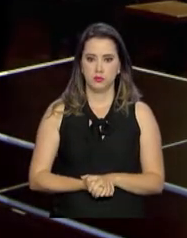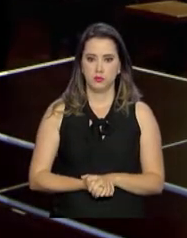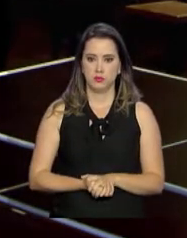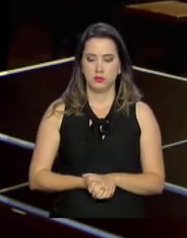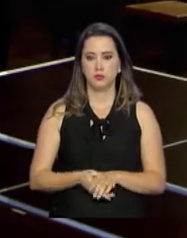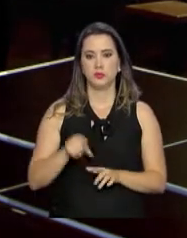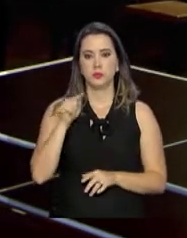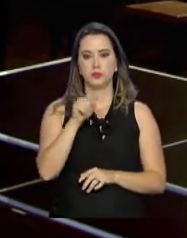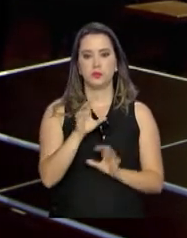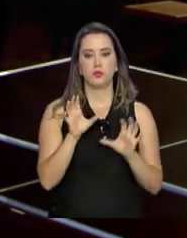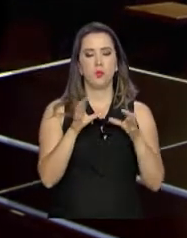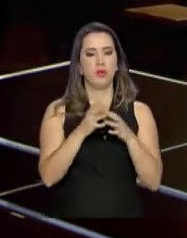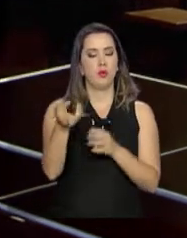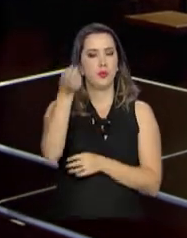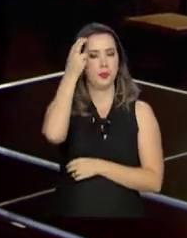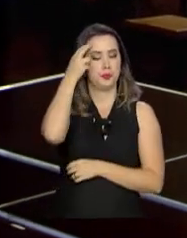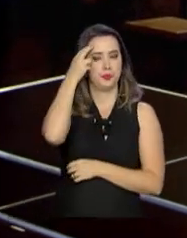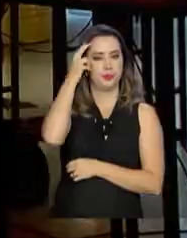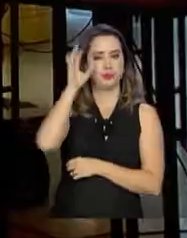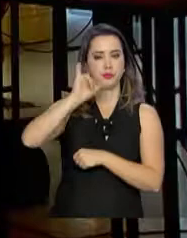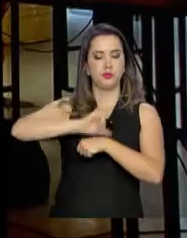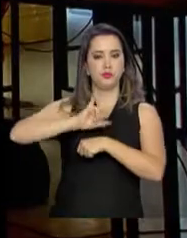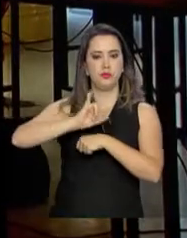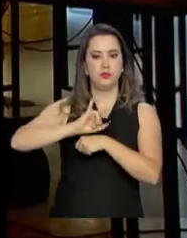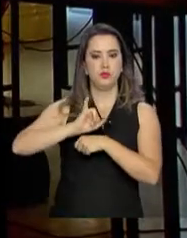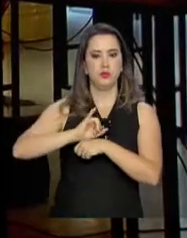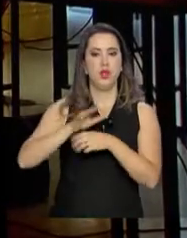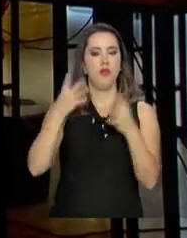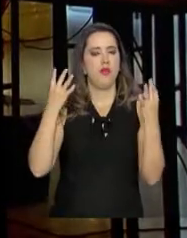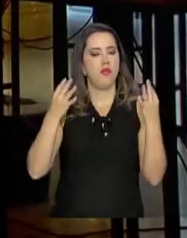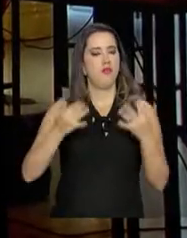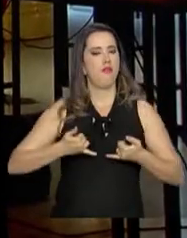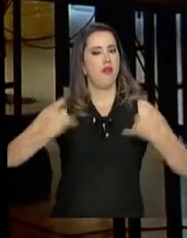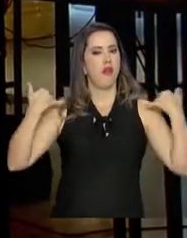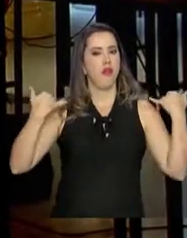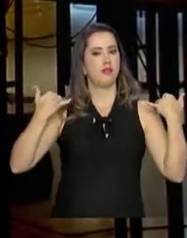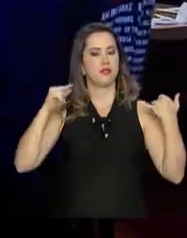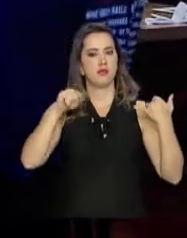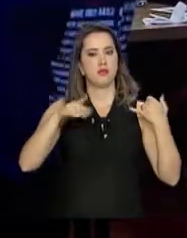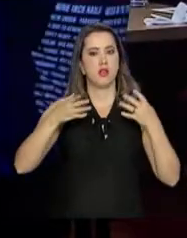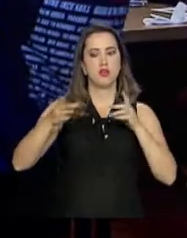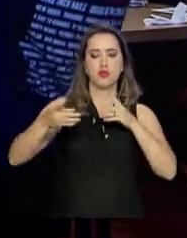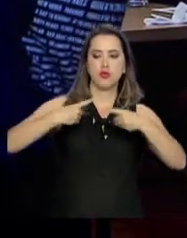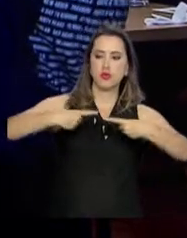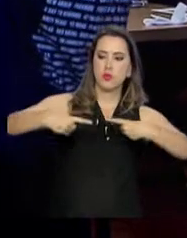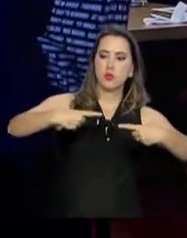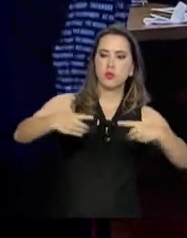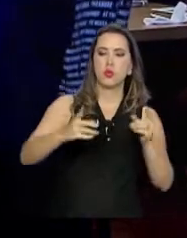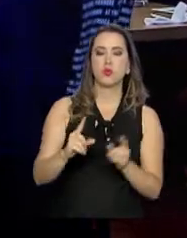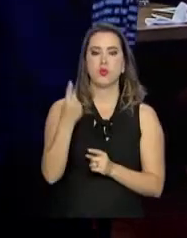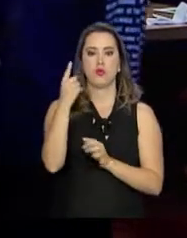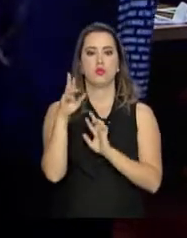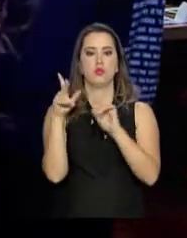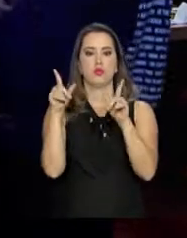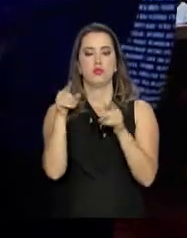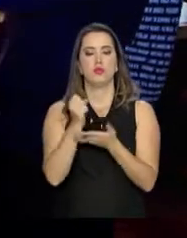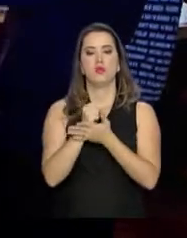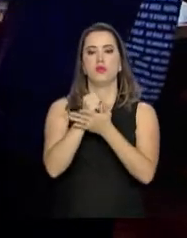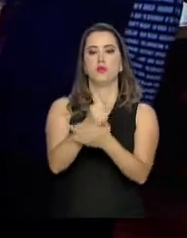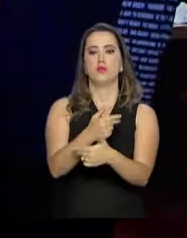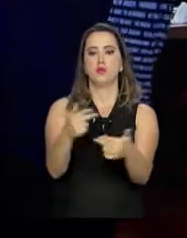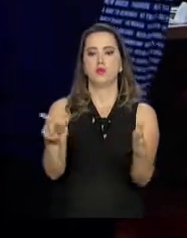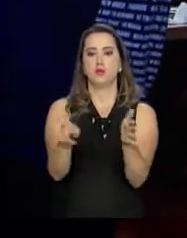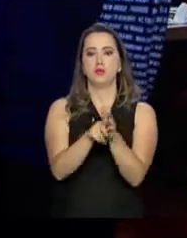negócio da área de cultura na capital federal recebe festas debates de outros eventos com um diferencial oferece